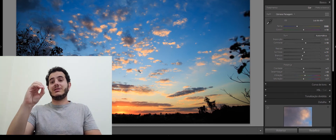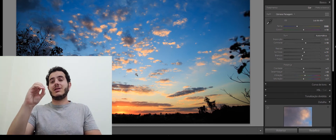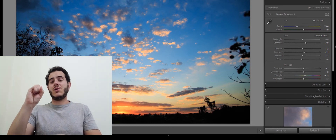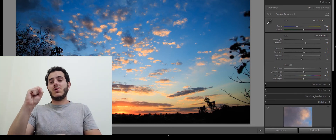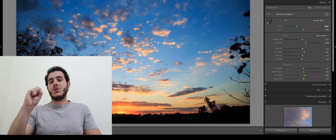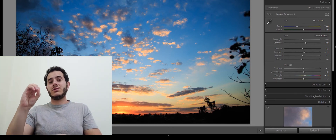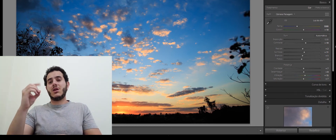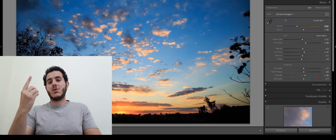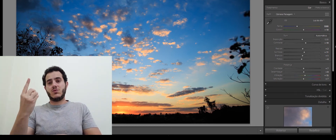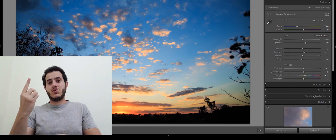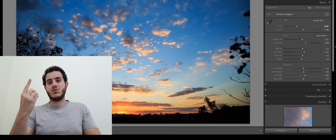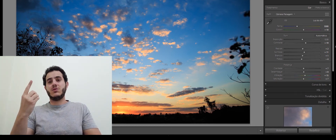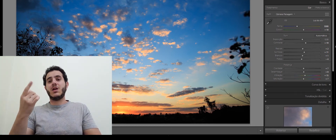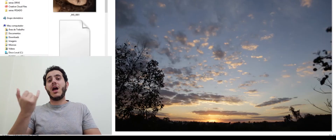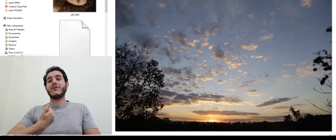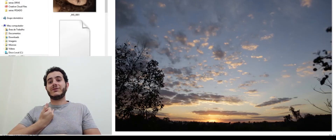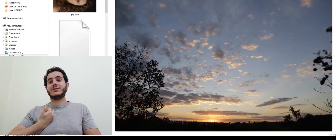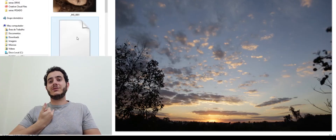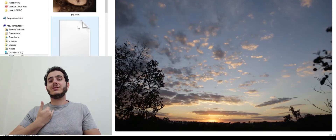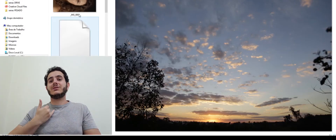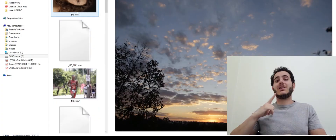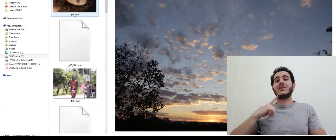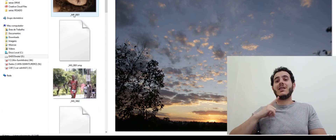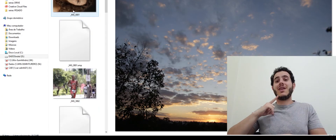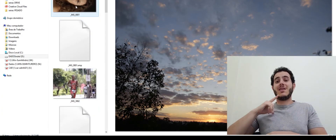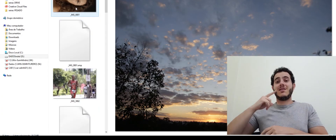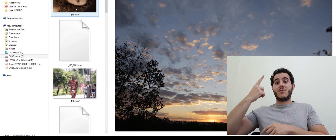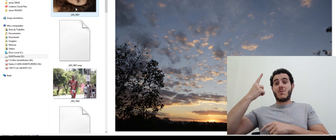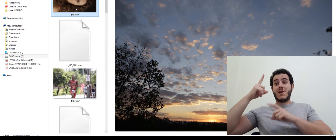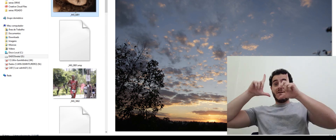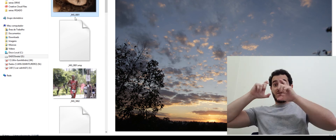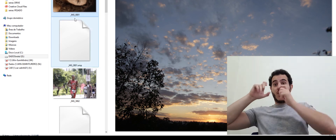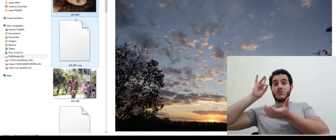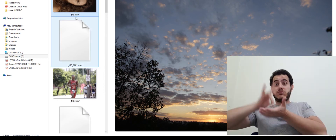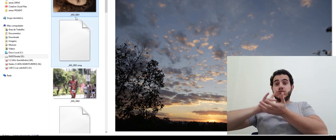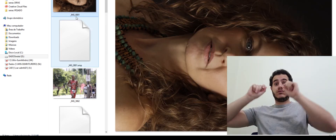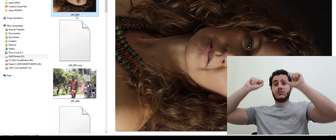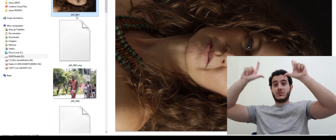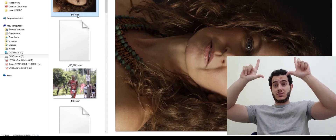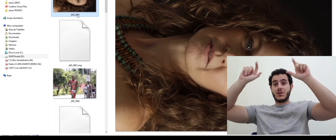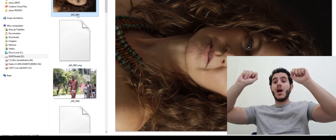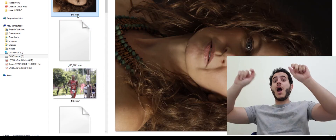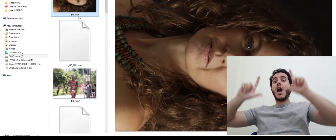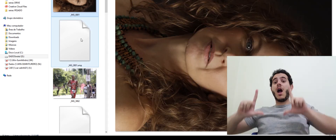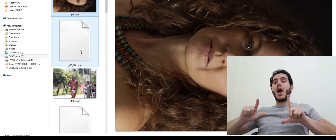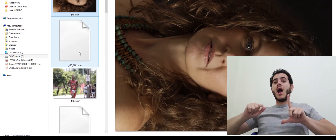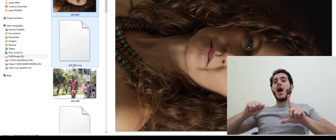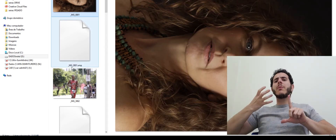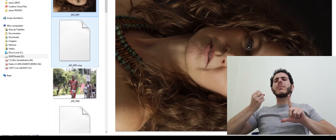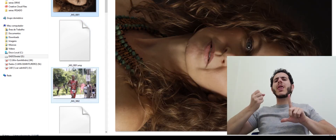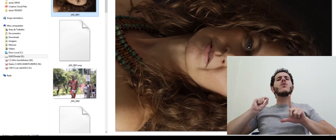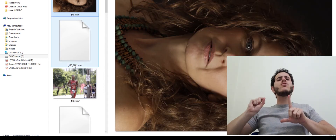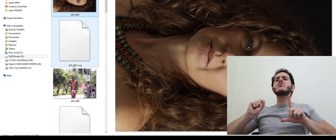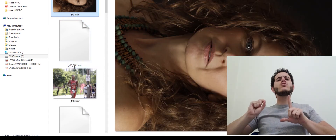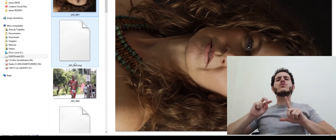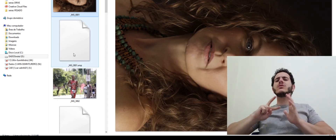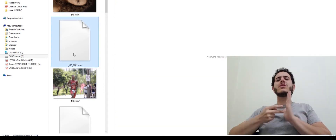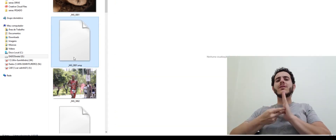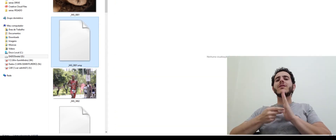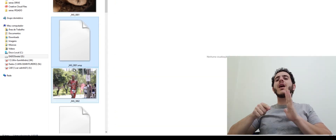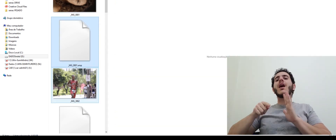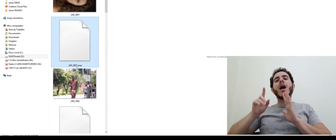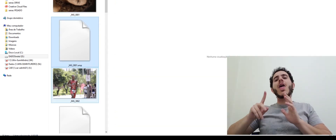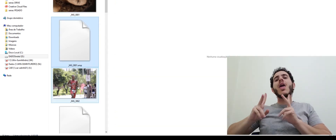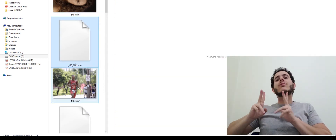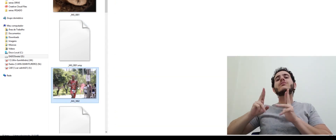ao lado. Se vocês repararem aqui no Windows, tá vendo? Ó, essa foto aqui, ó, a 0801, ela tem um arquivo 0801